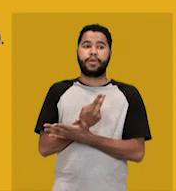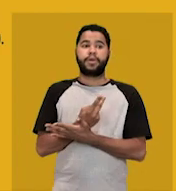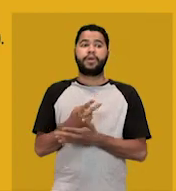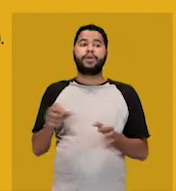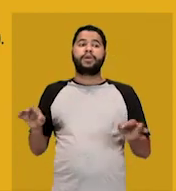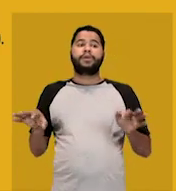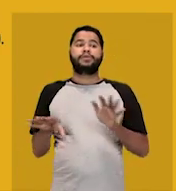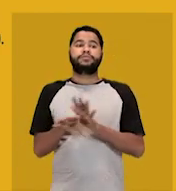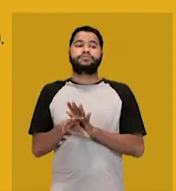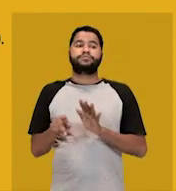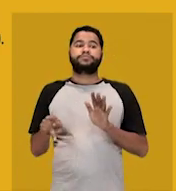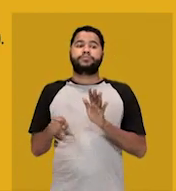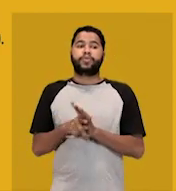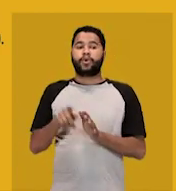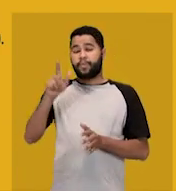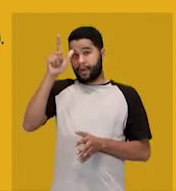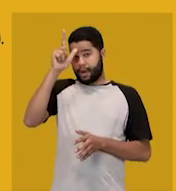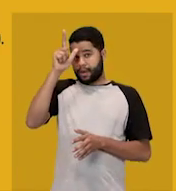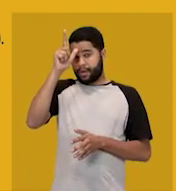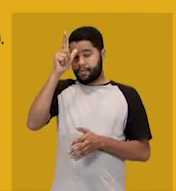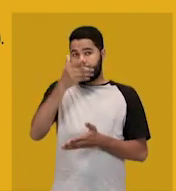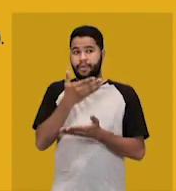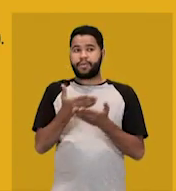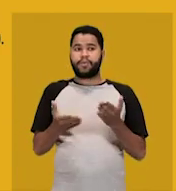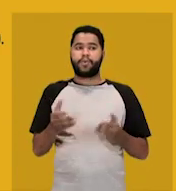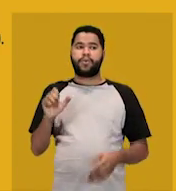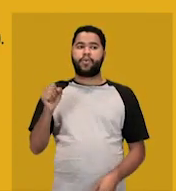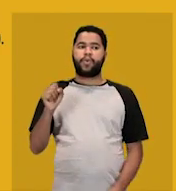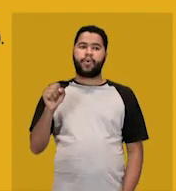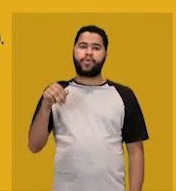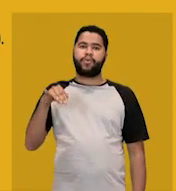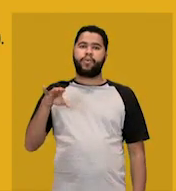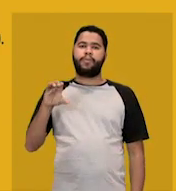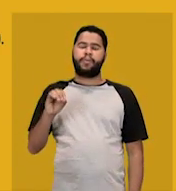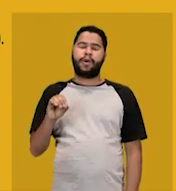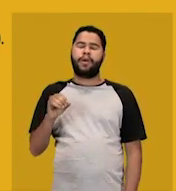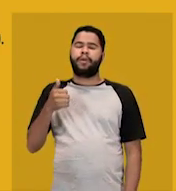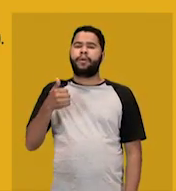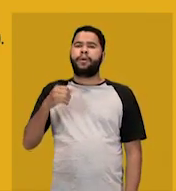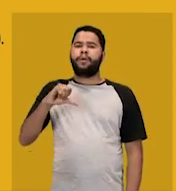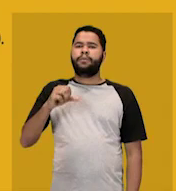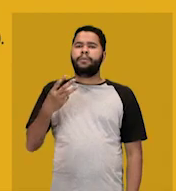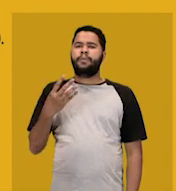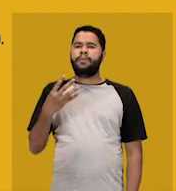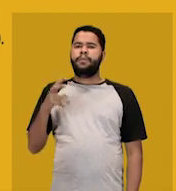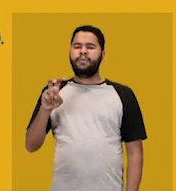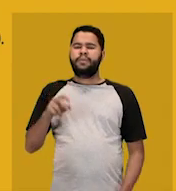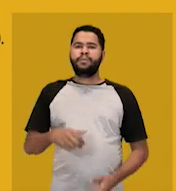com a rendição da Alemanha em 8 de maio de 1945, é o último ano.